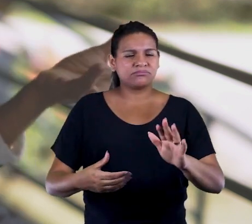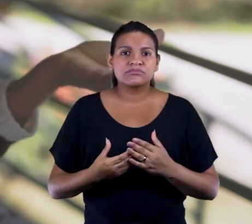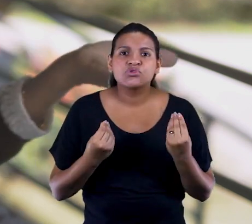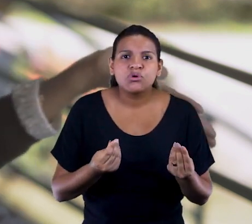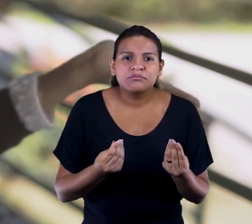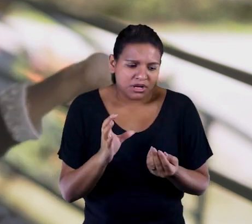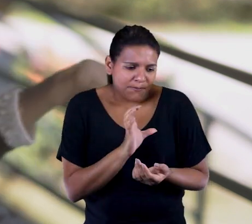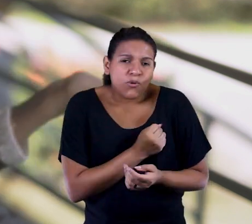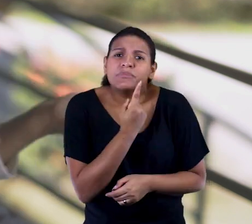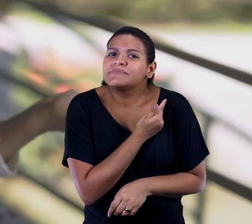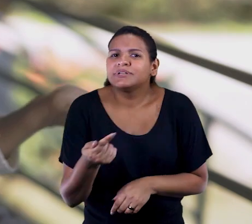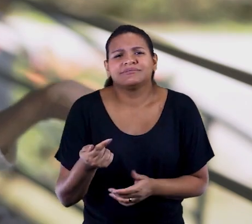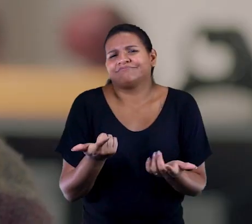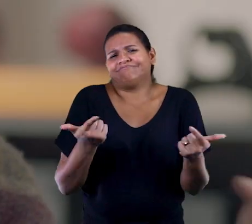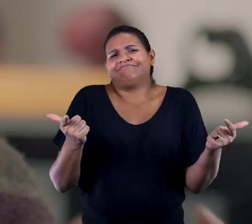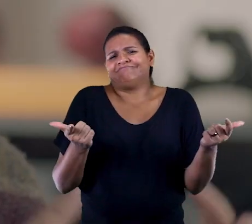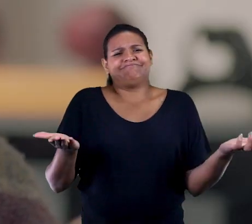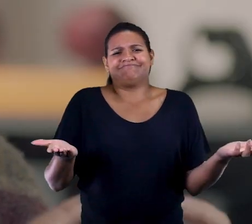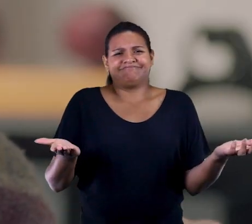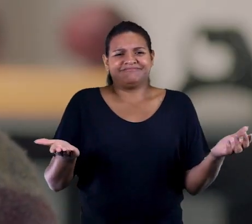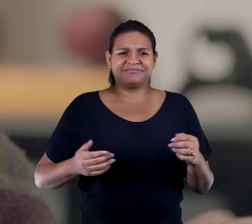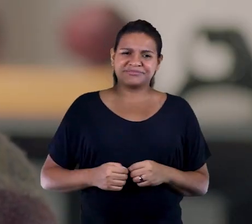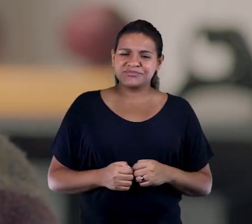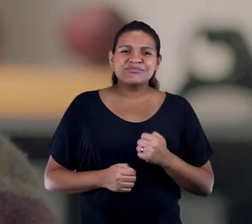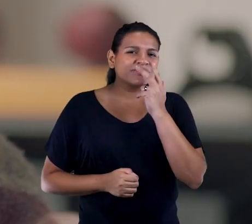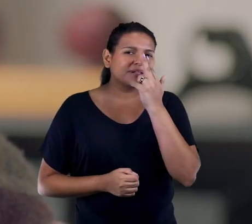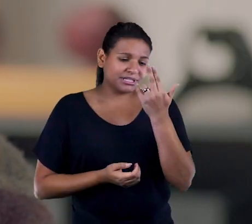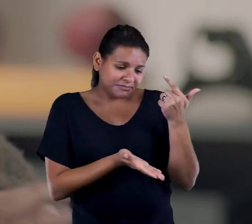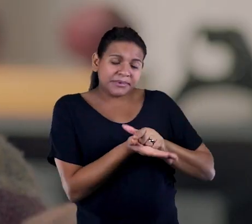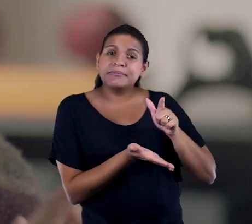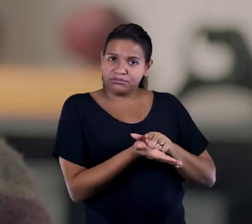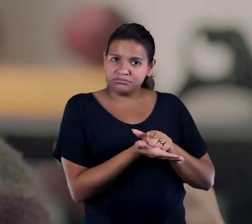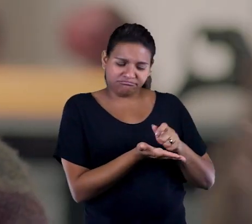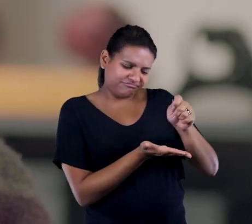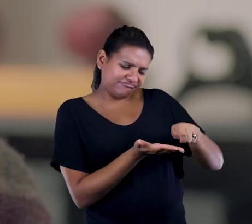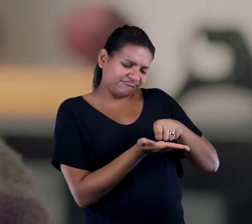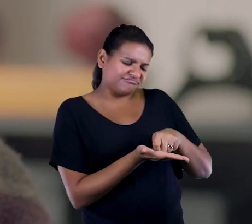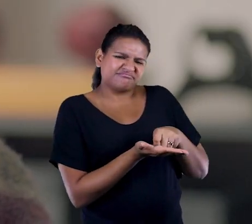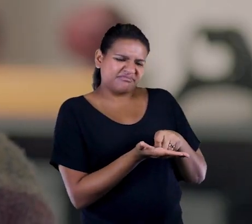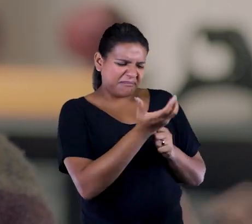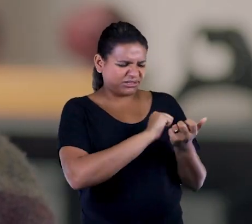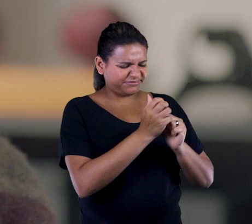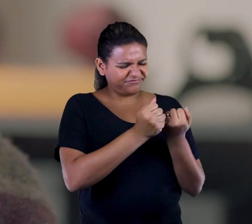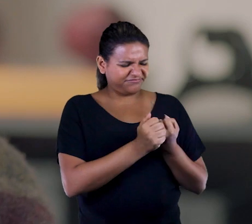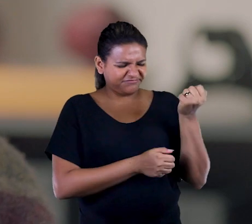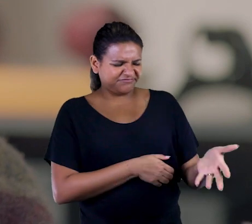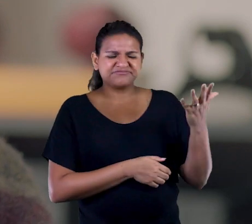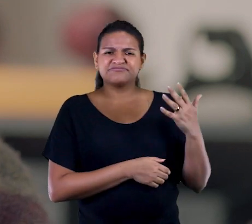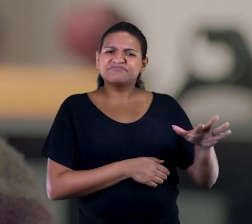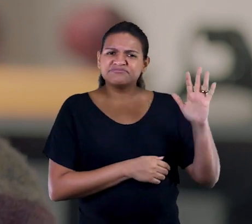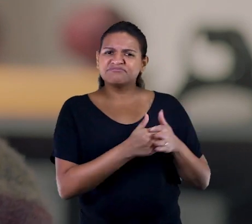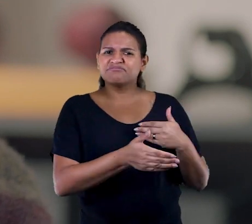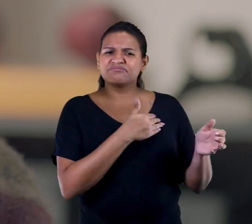semana? Nenhuma verdadeira. Eu acho que é muito parecido com uma pessoa que pega um papel, amassa e descarta na rua. Ela não está preocupada